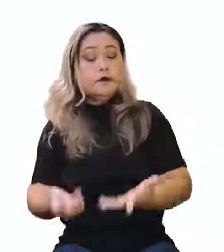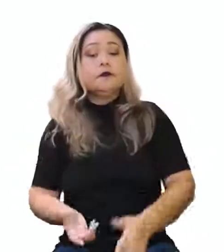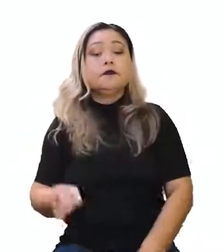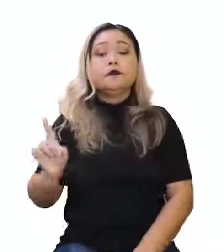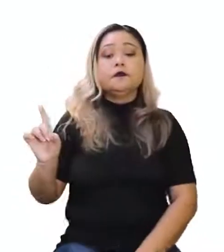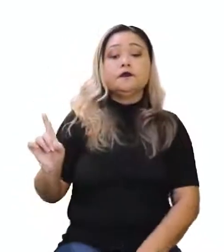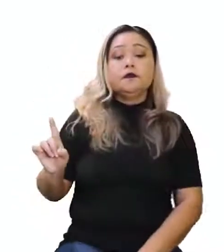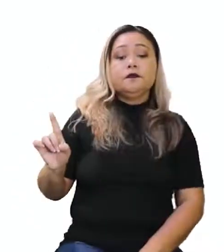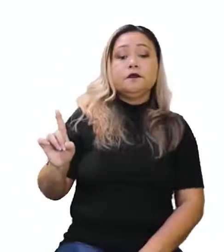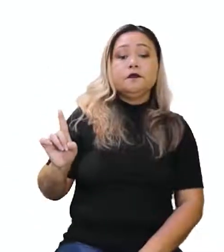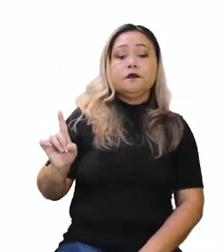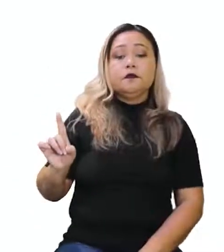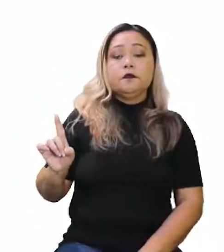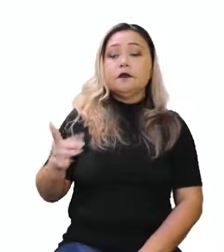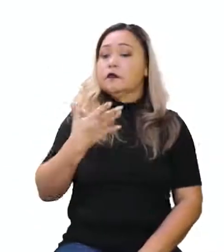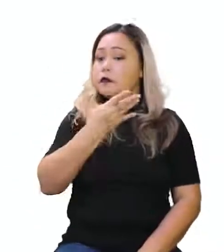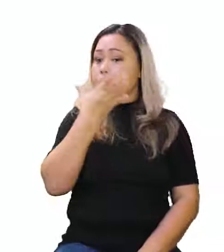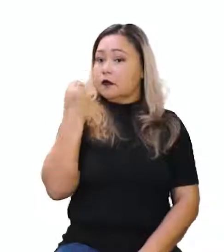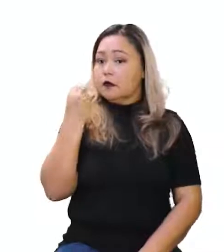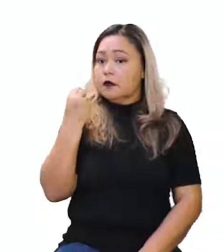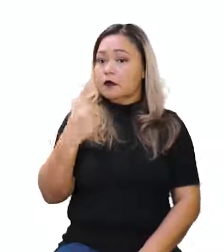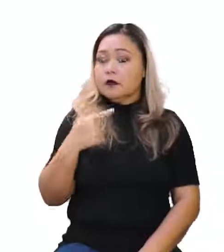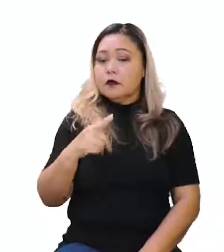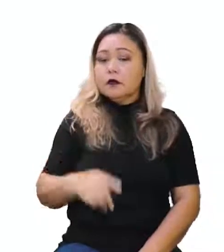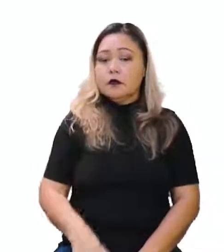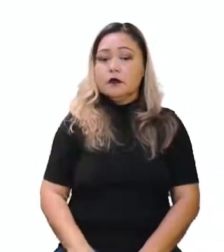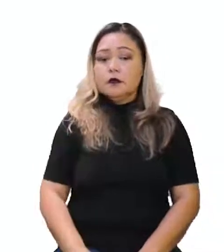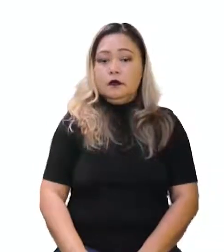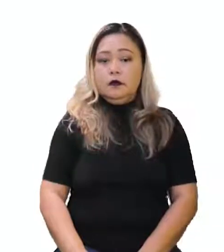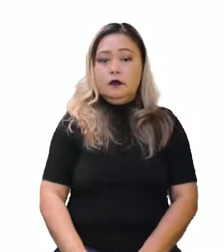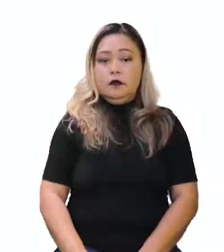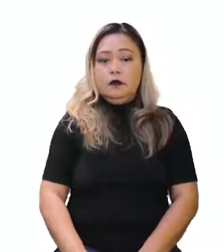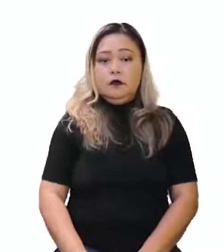tá? Deixa eu assinalar aqui, olha,